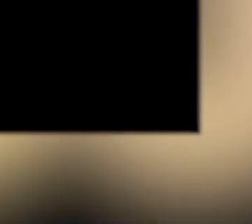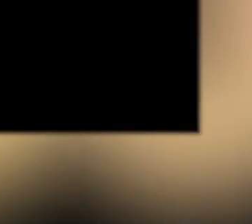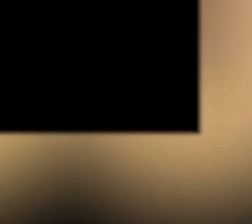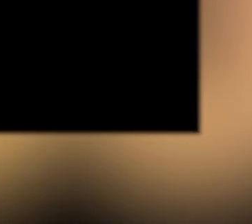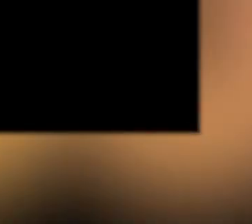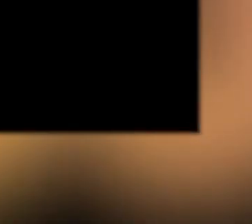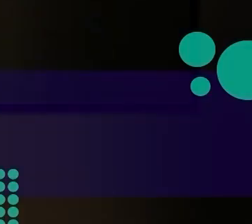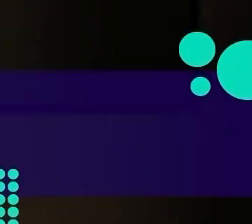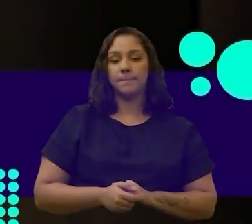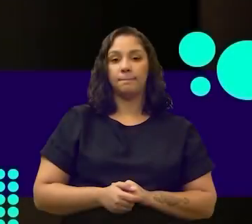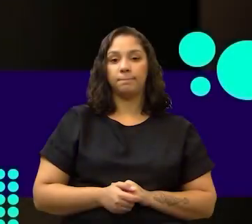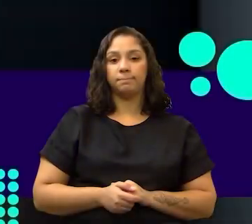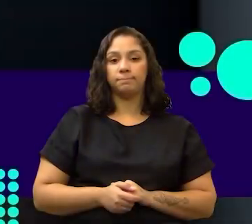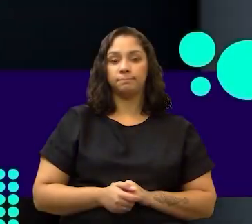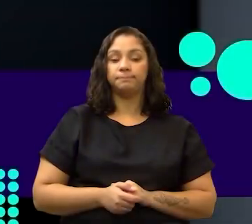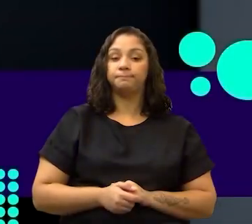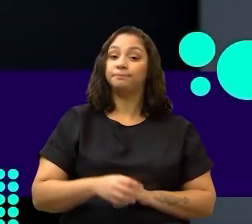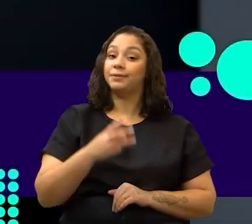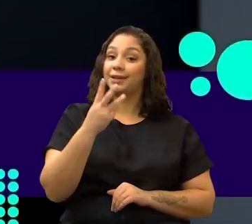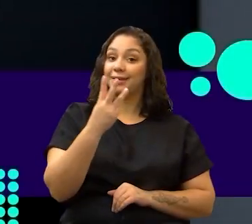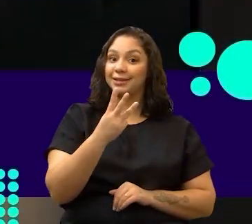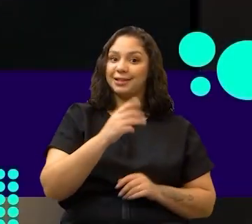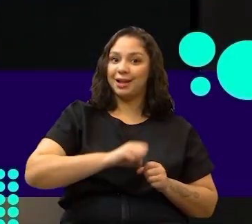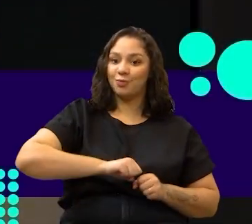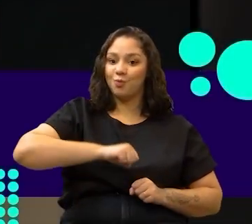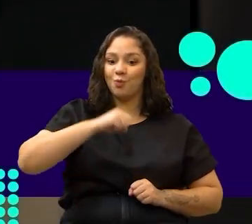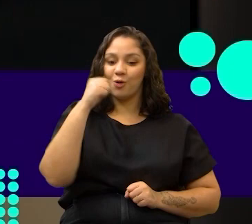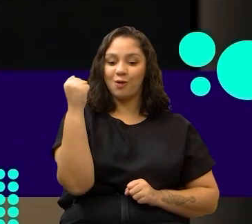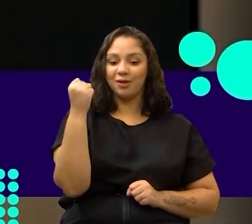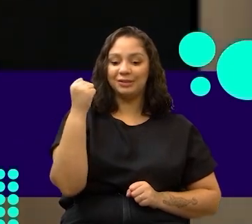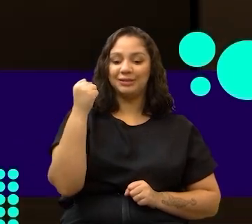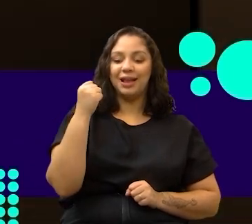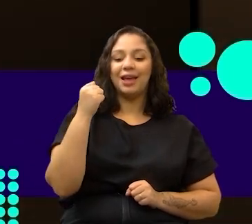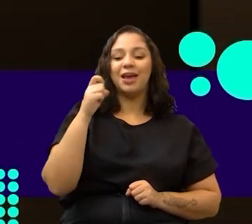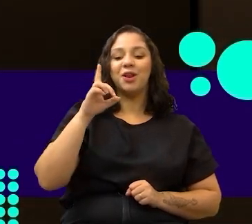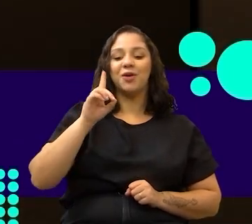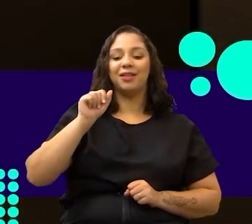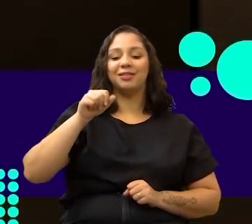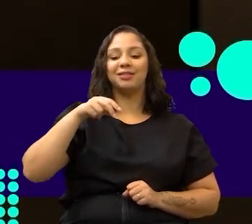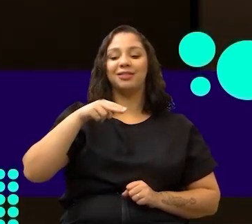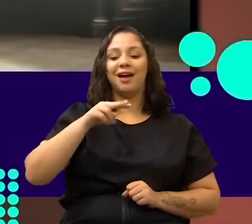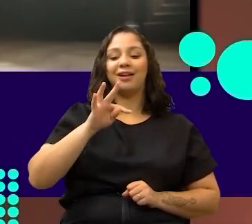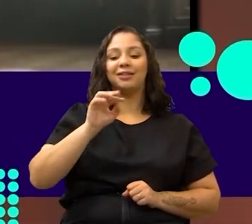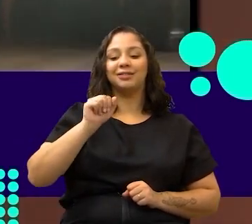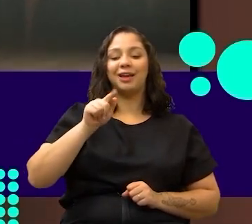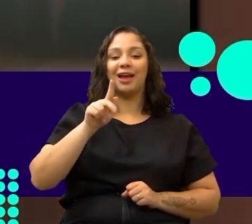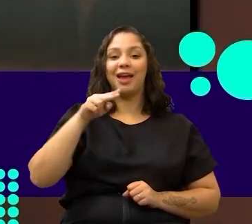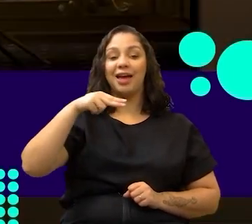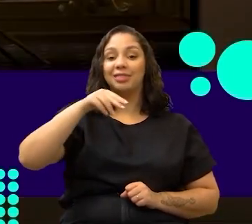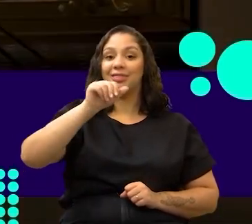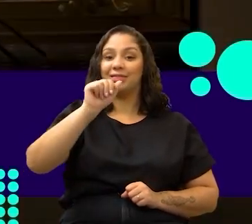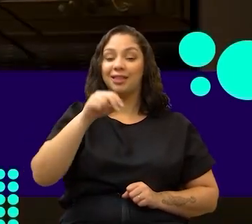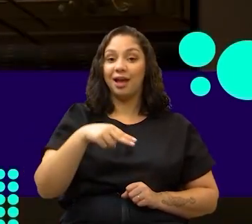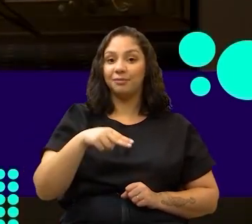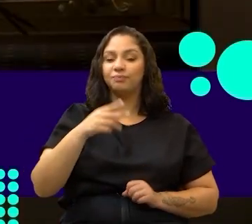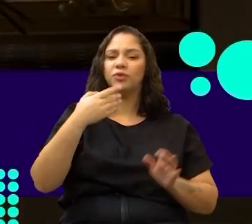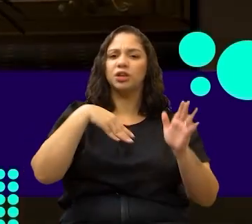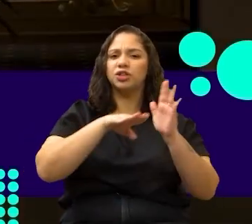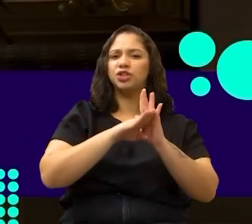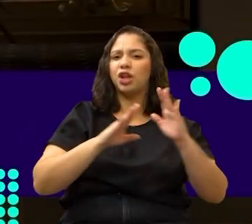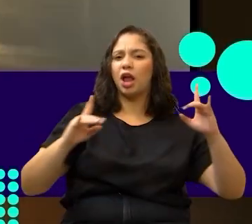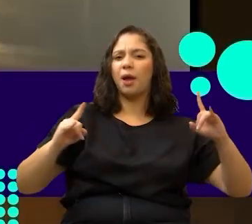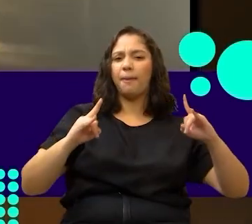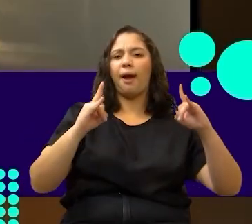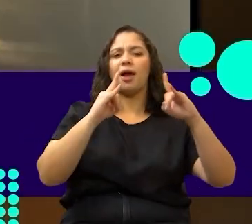Será que eu fiz pra isso? Os 3 mosqueteiros d'Artagnan. O jovem impetuoso d'Artagnan chega a Paris disposto a